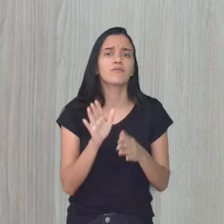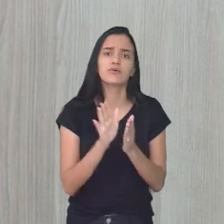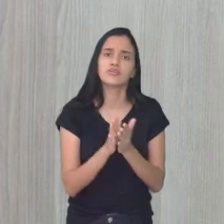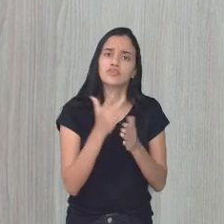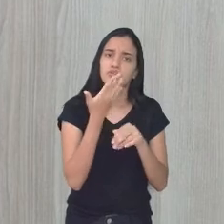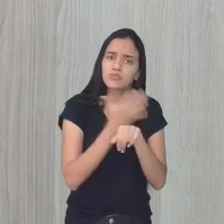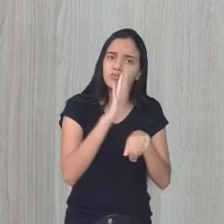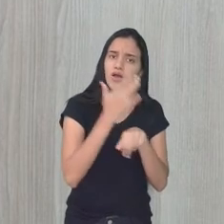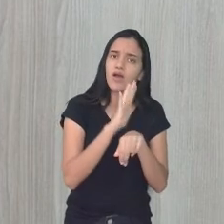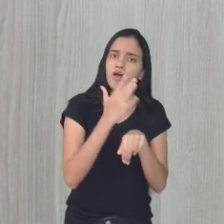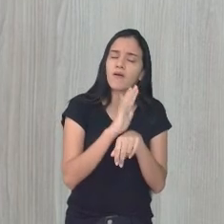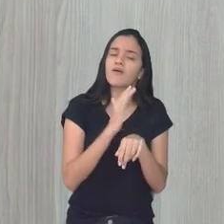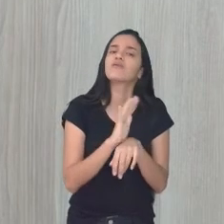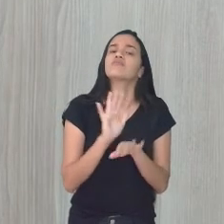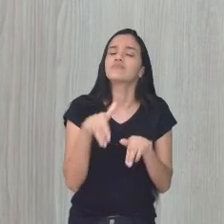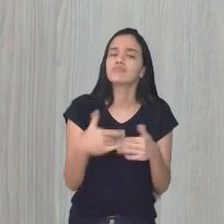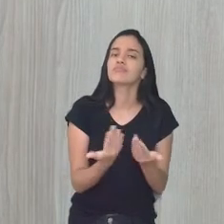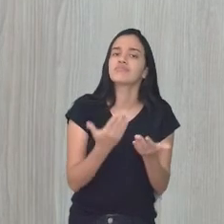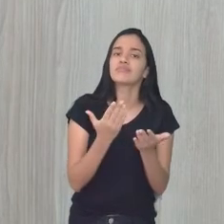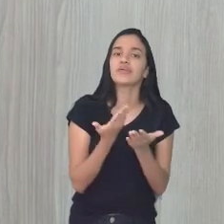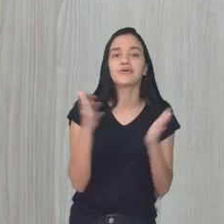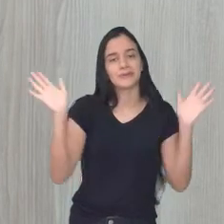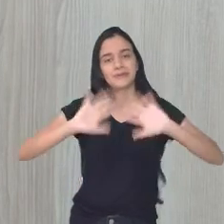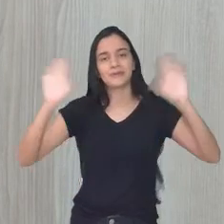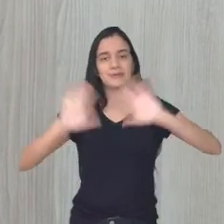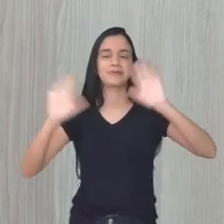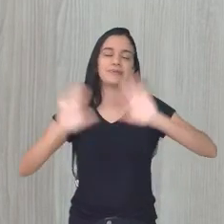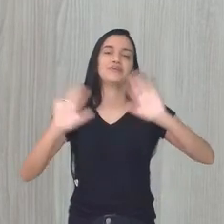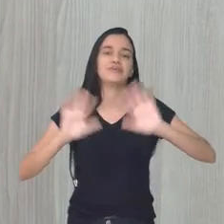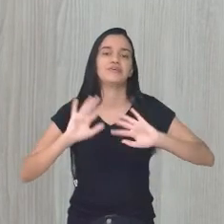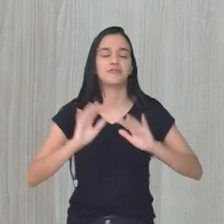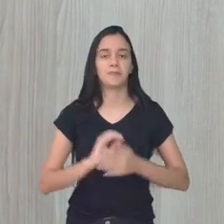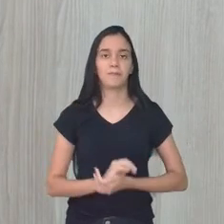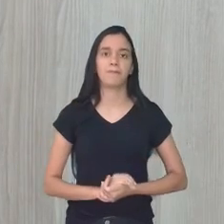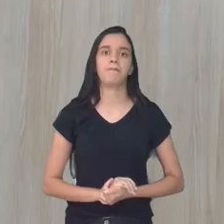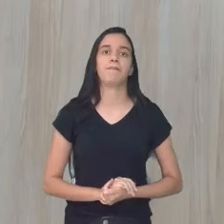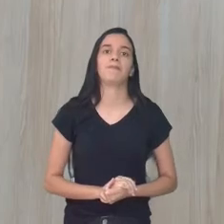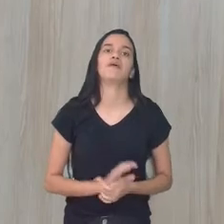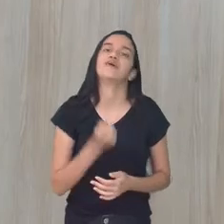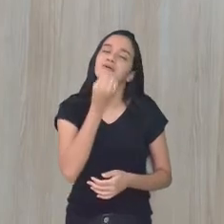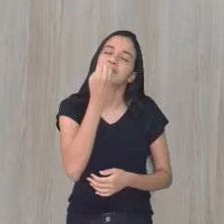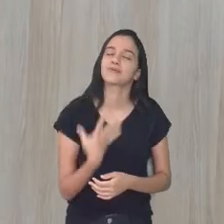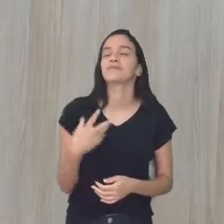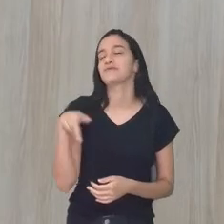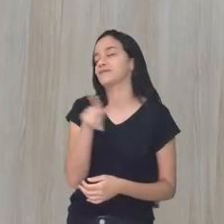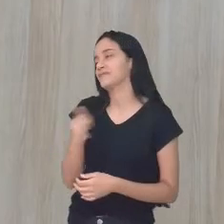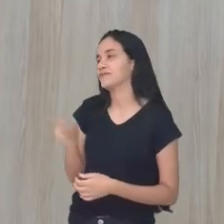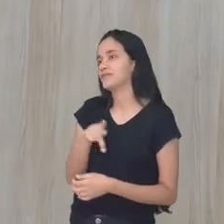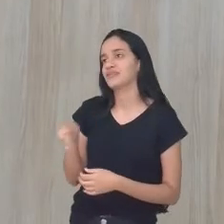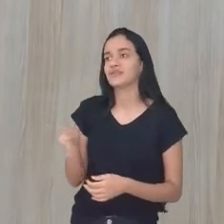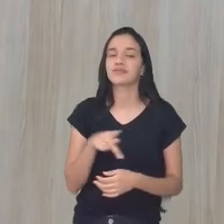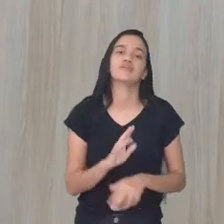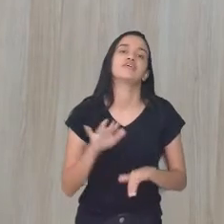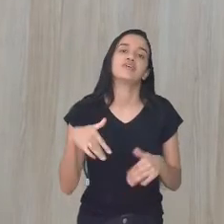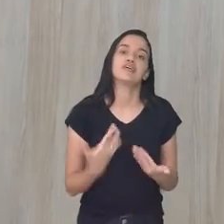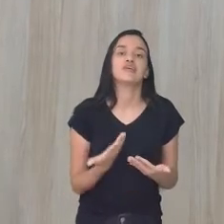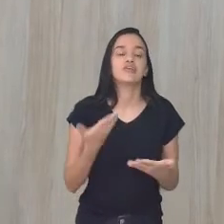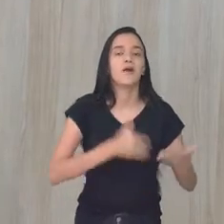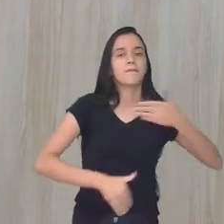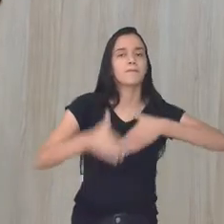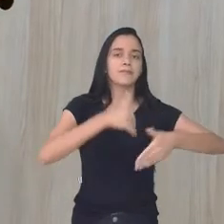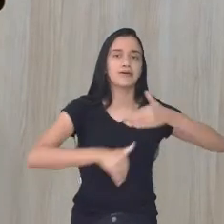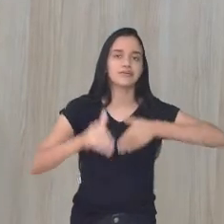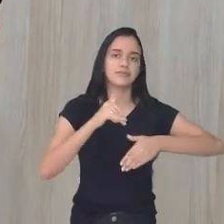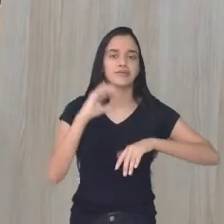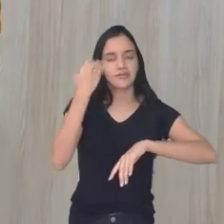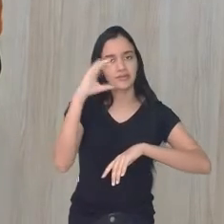viu, professora? Dá uma pesquisa muito boa. Tchau, tchau, pessoal. Até a próxima aula. Que bom, professora Cláudia. Bom aí na sua participação, no incentivo